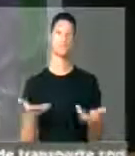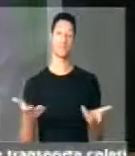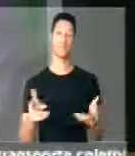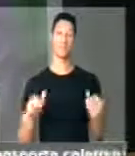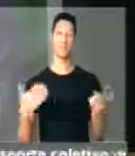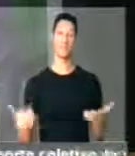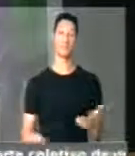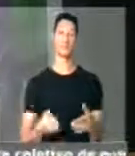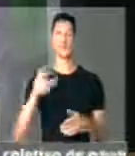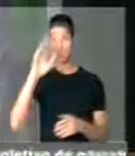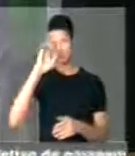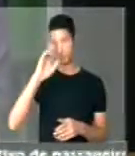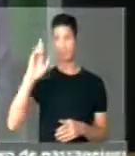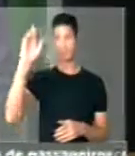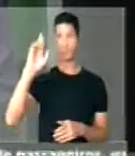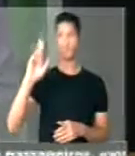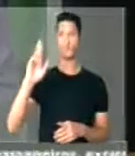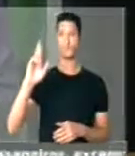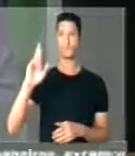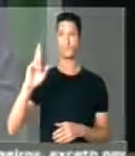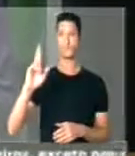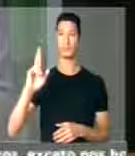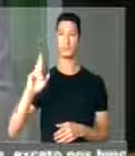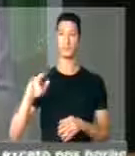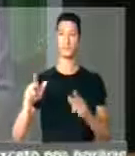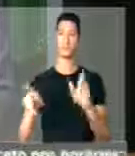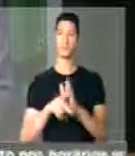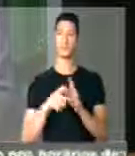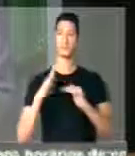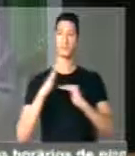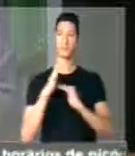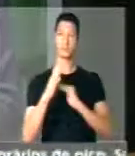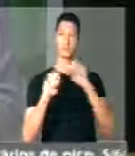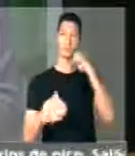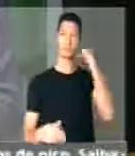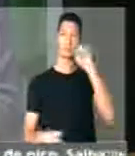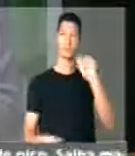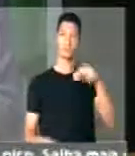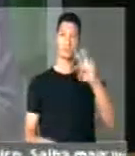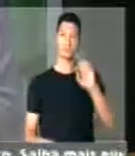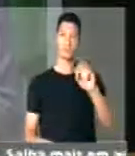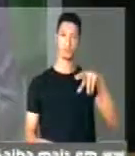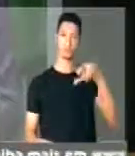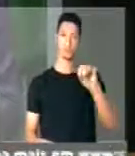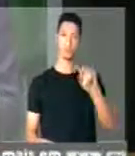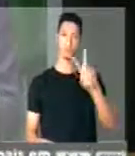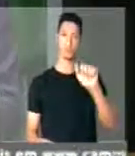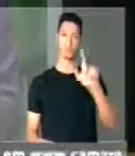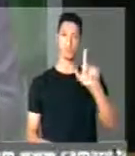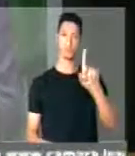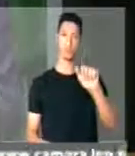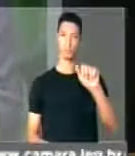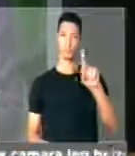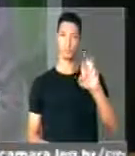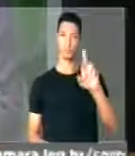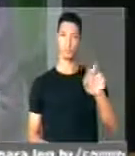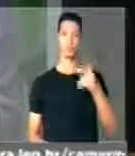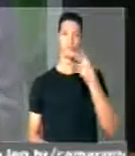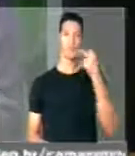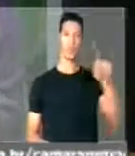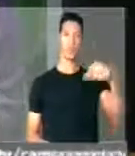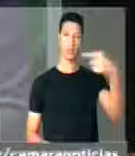Como líder, querido líder do Senado, senador Antônio Carlos Valadares, que me sucederá na